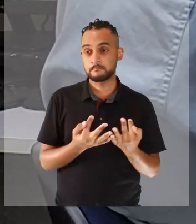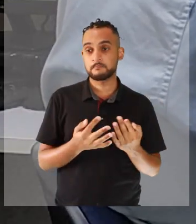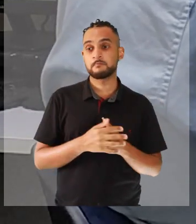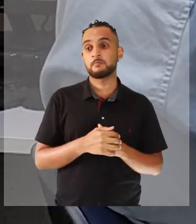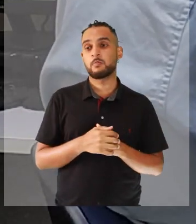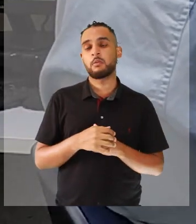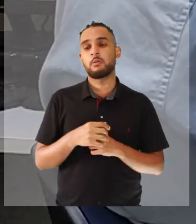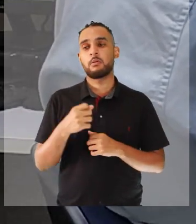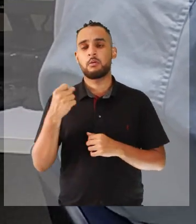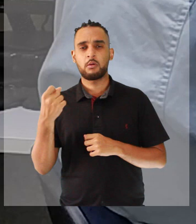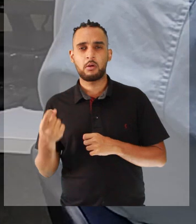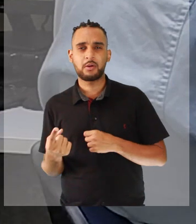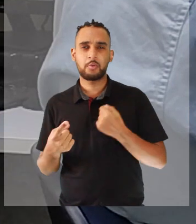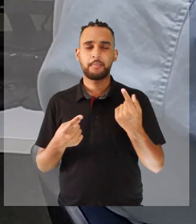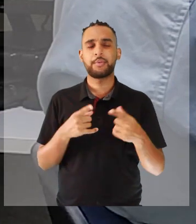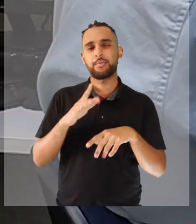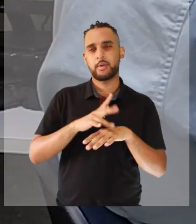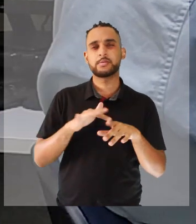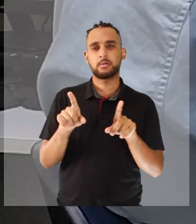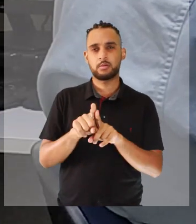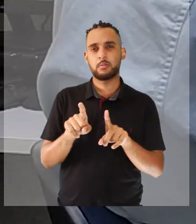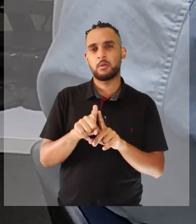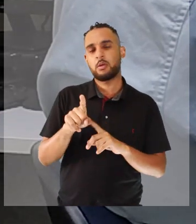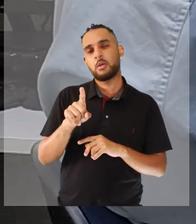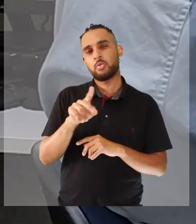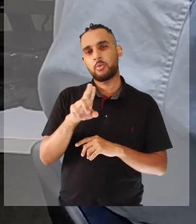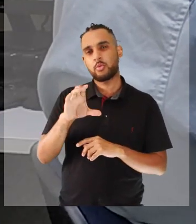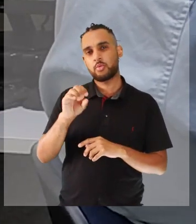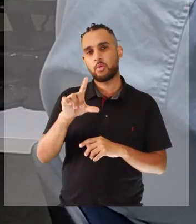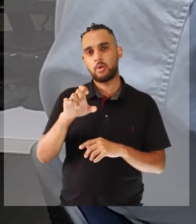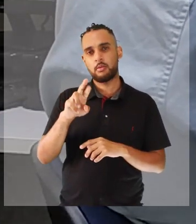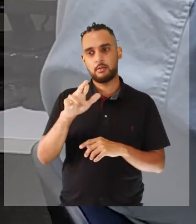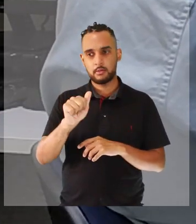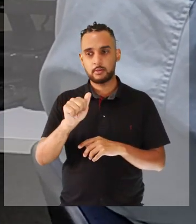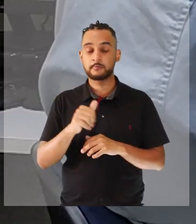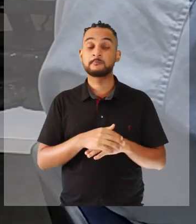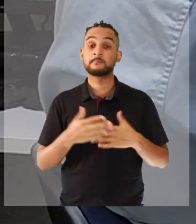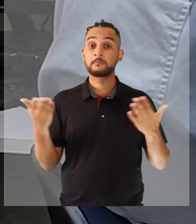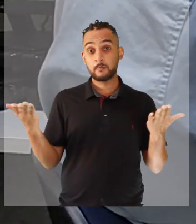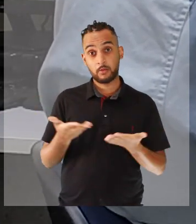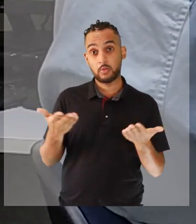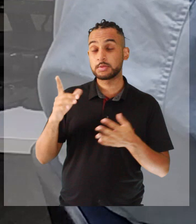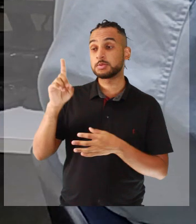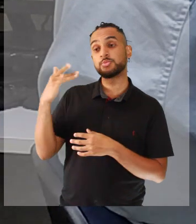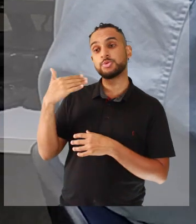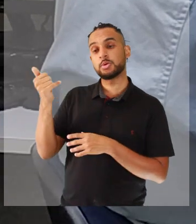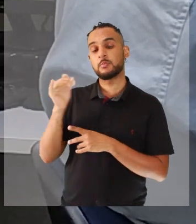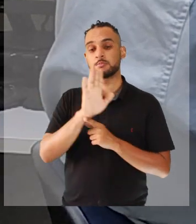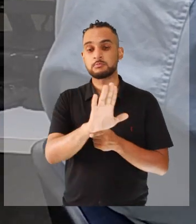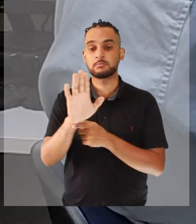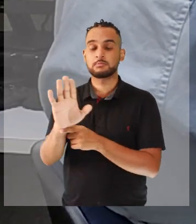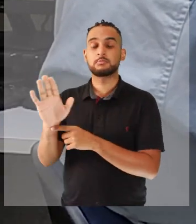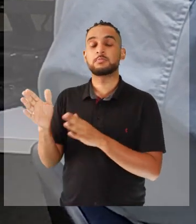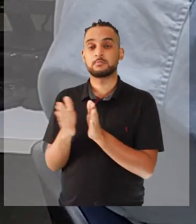né, na época, era alguma chamada de cóleras, enfim. Então, hoje nós somos chamadas, né,